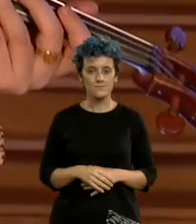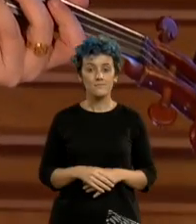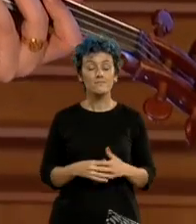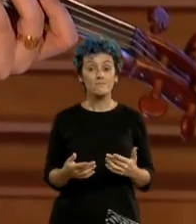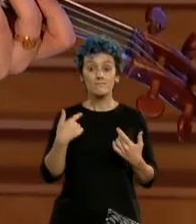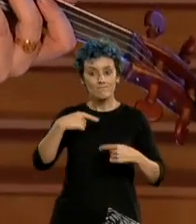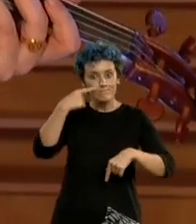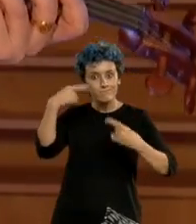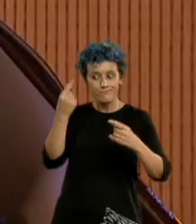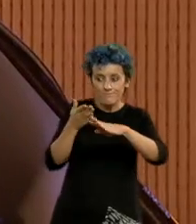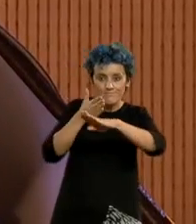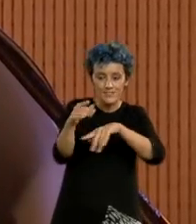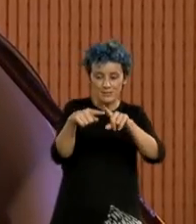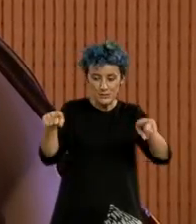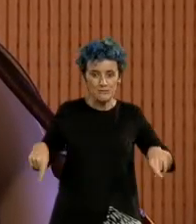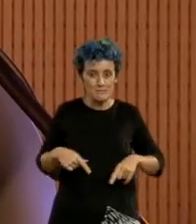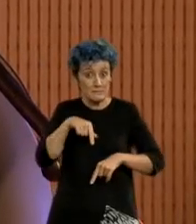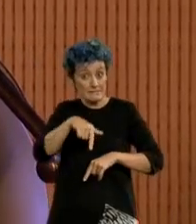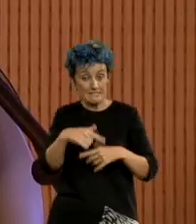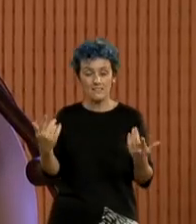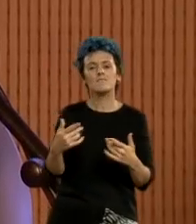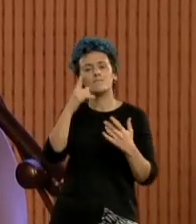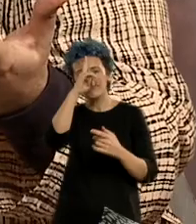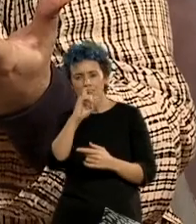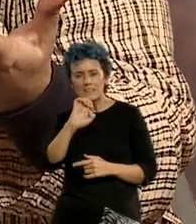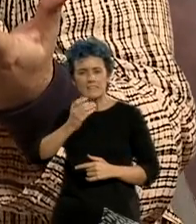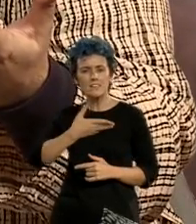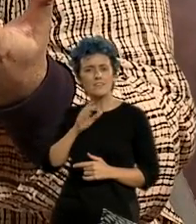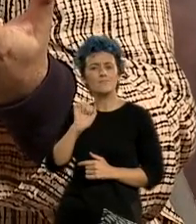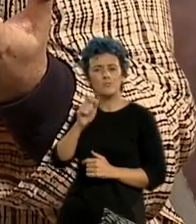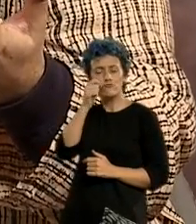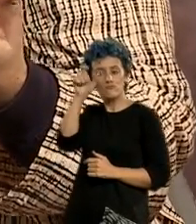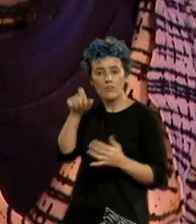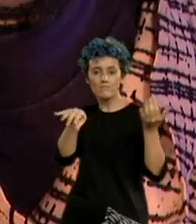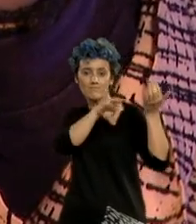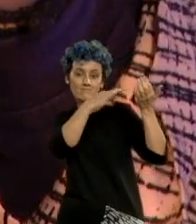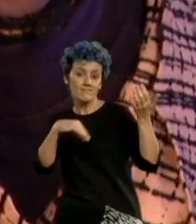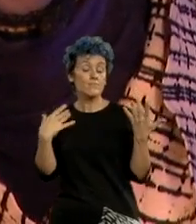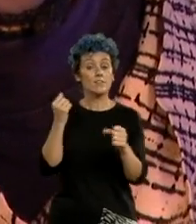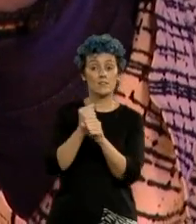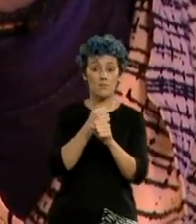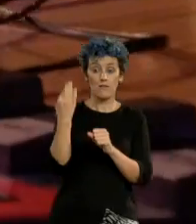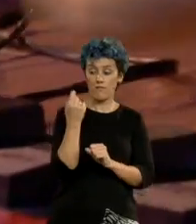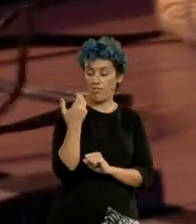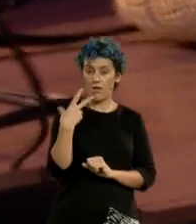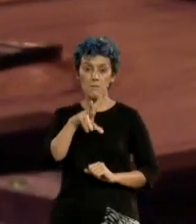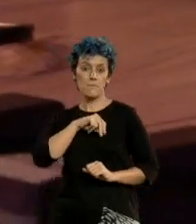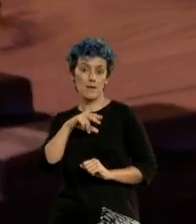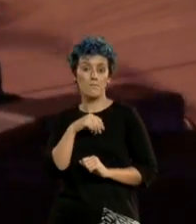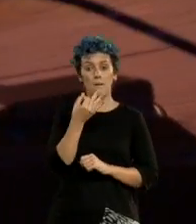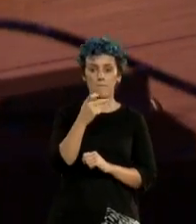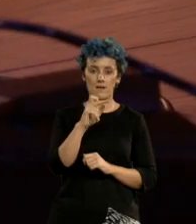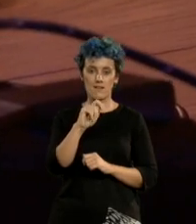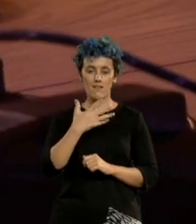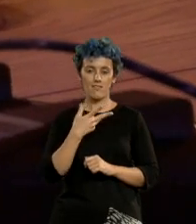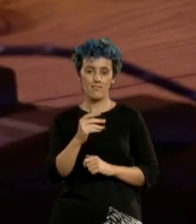Ao vivo, no nosso estúdio, recordamos Serpente Infinita, de José Valente, um trabalho que venceu recentemente o prémio